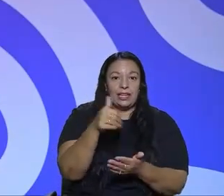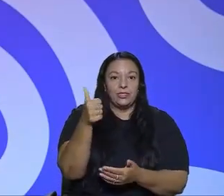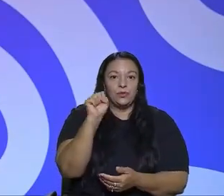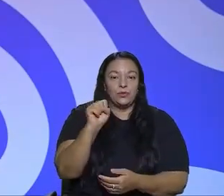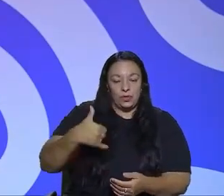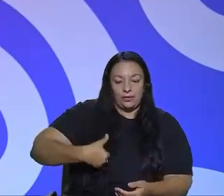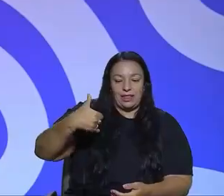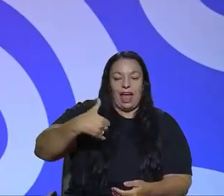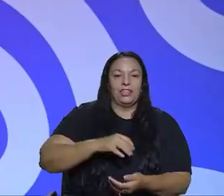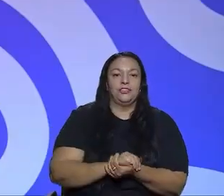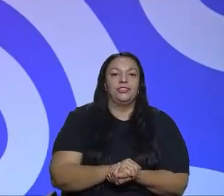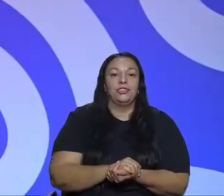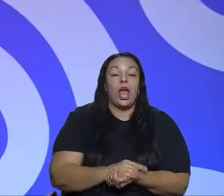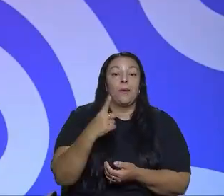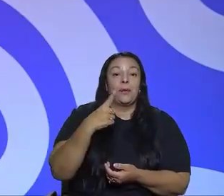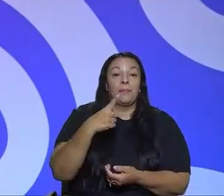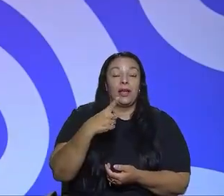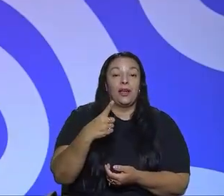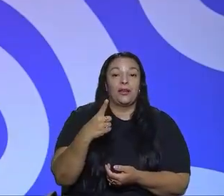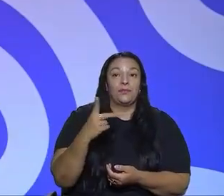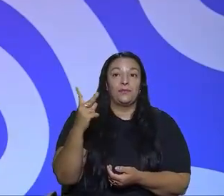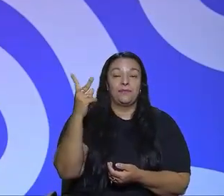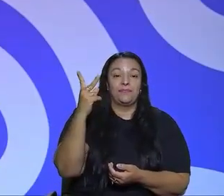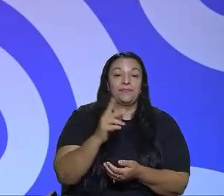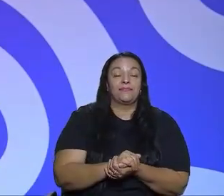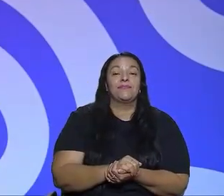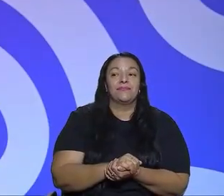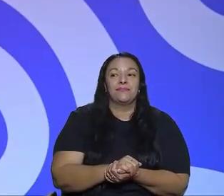anos. E o primeiro lugar vai para...